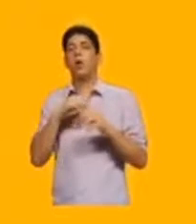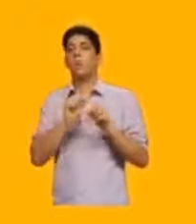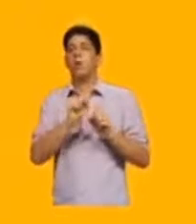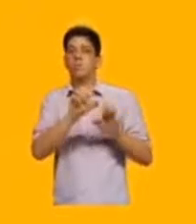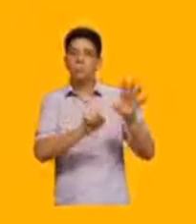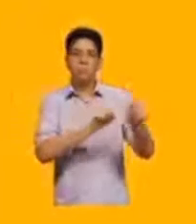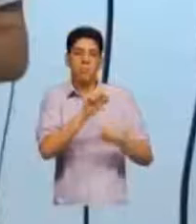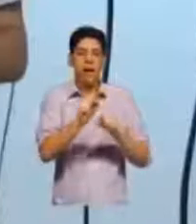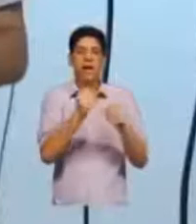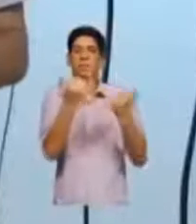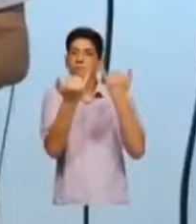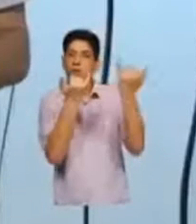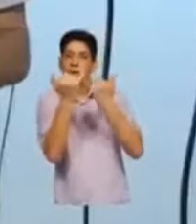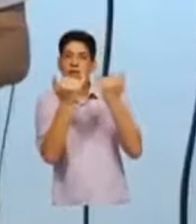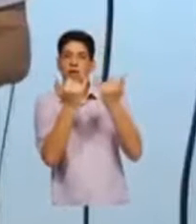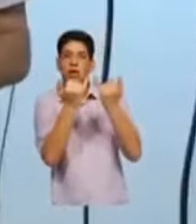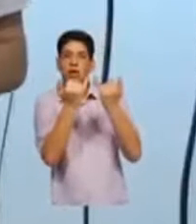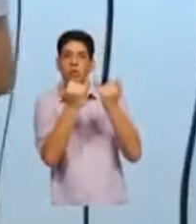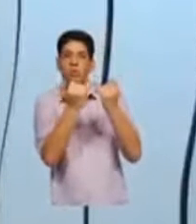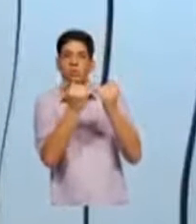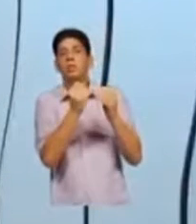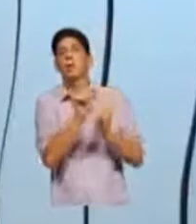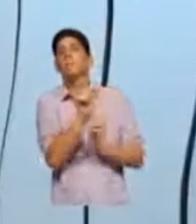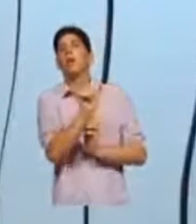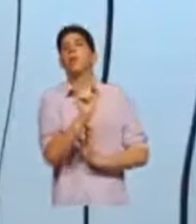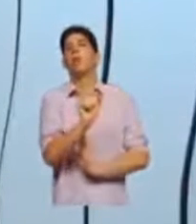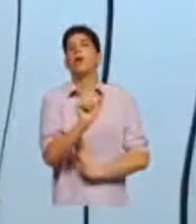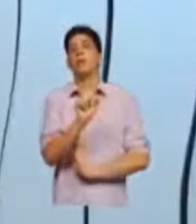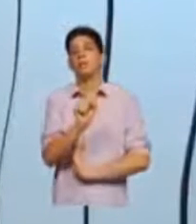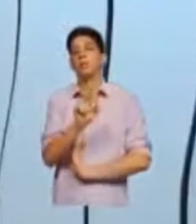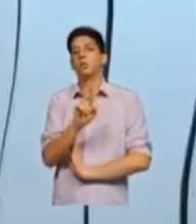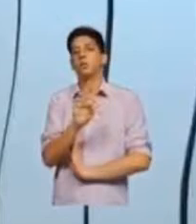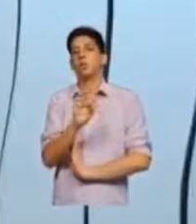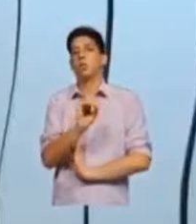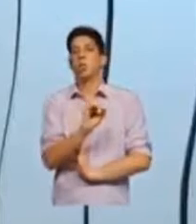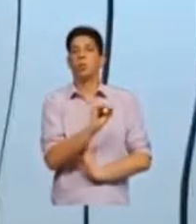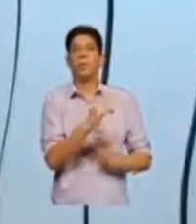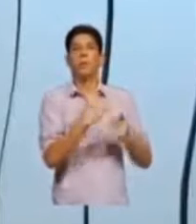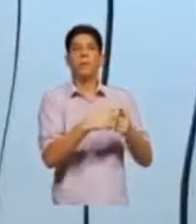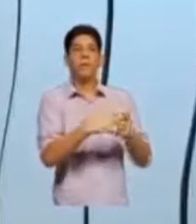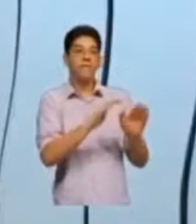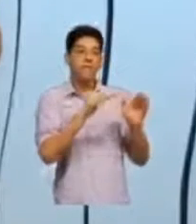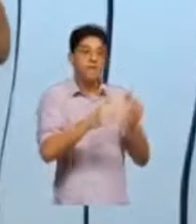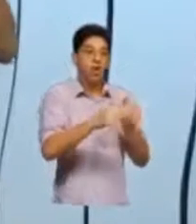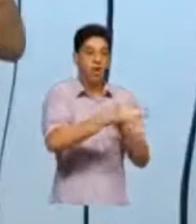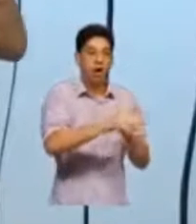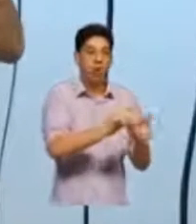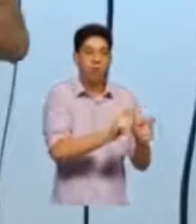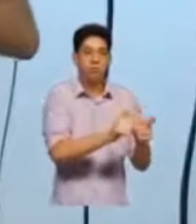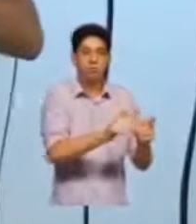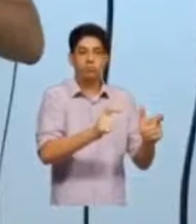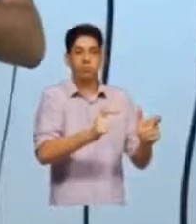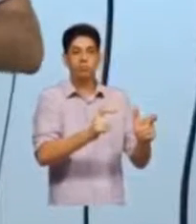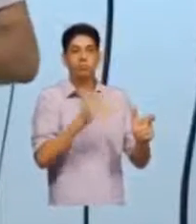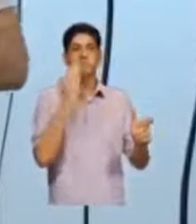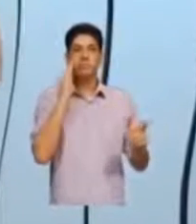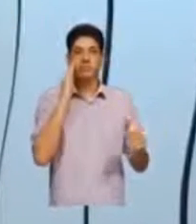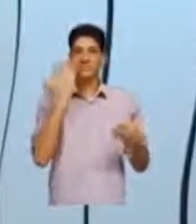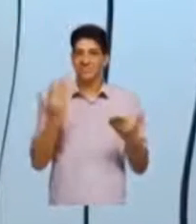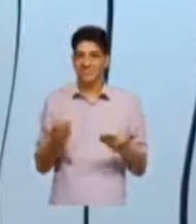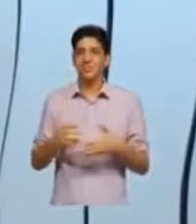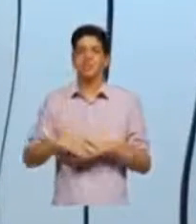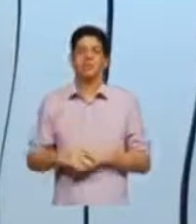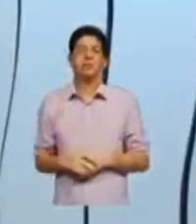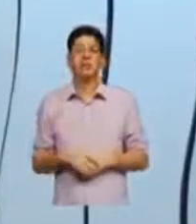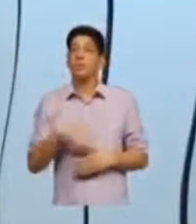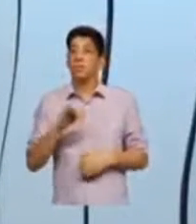essa doença como o quê? Um surto, porque ela só está acometendo nessas regiões. Caso essa doença venha